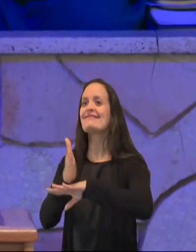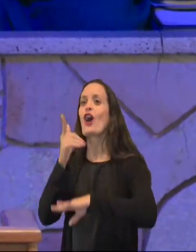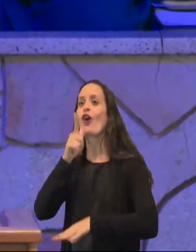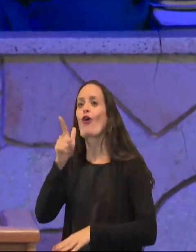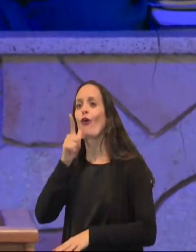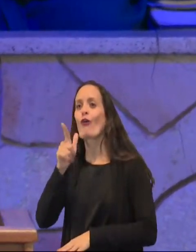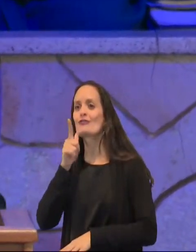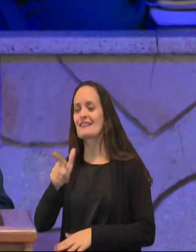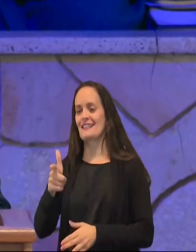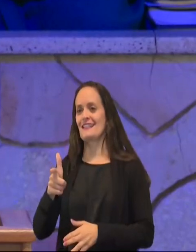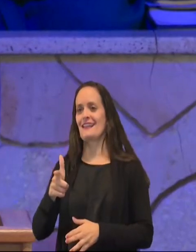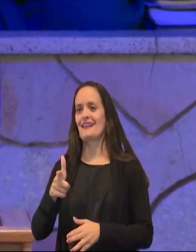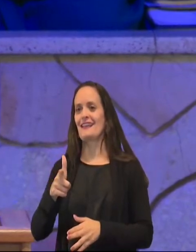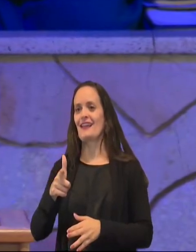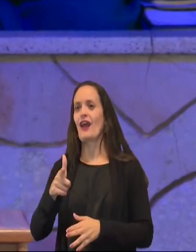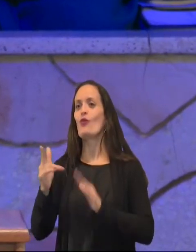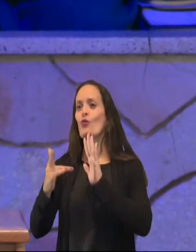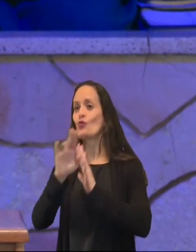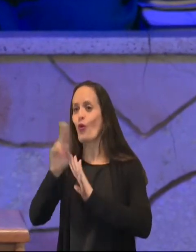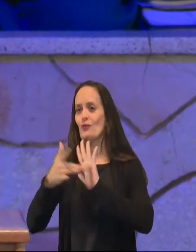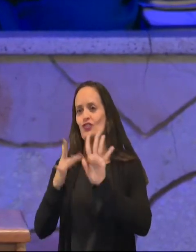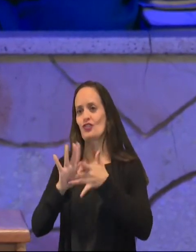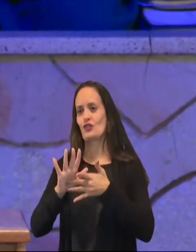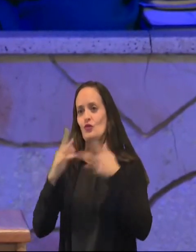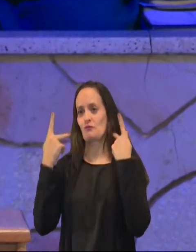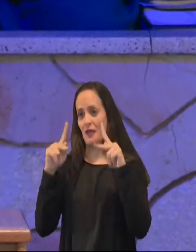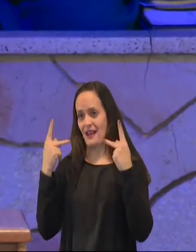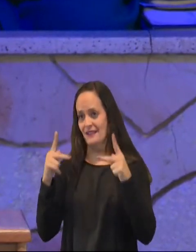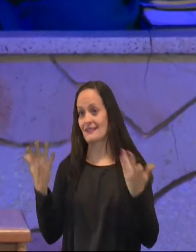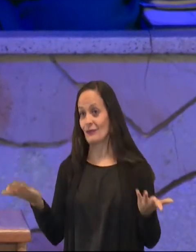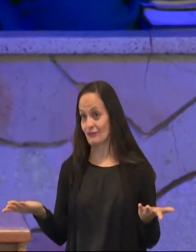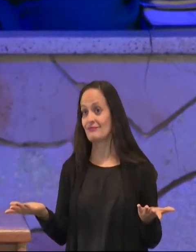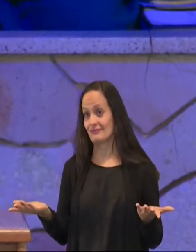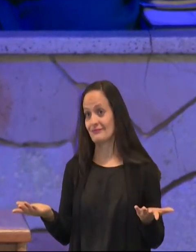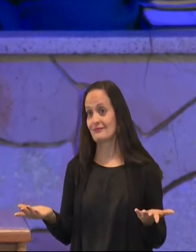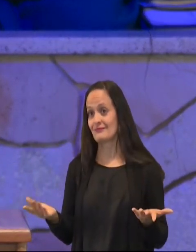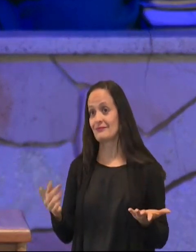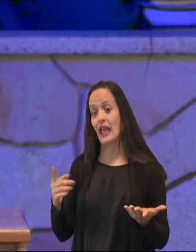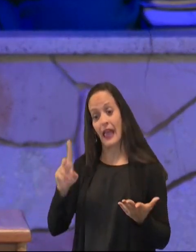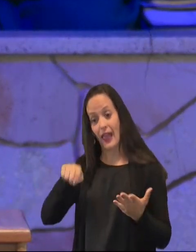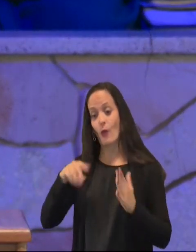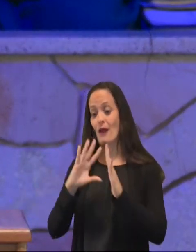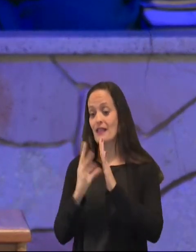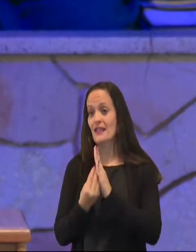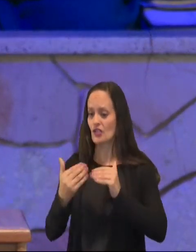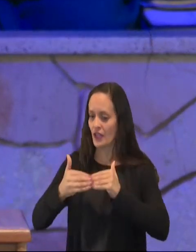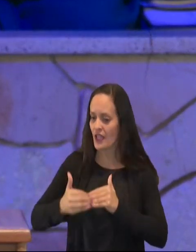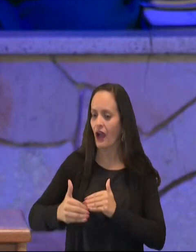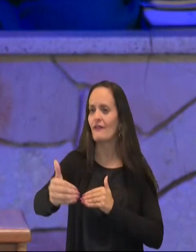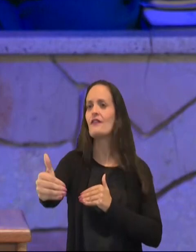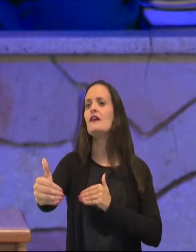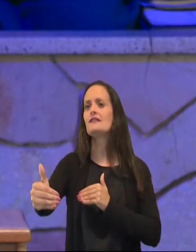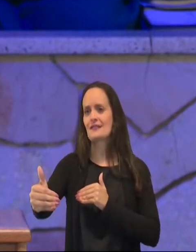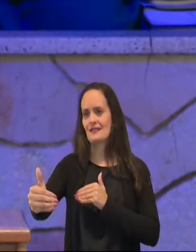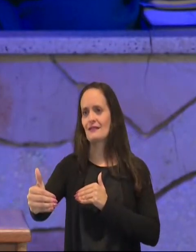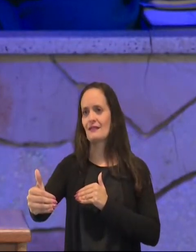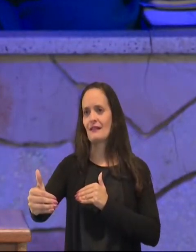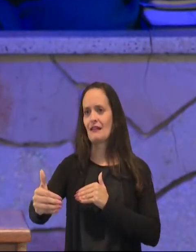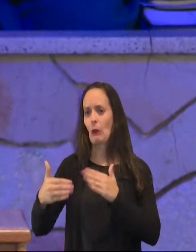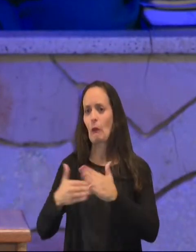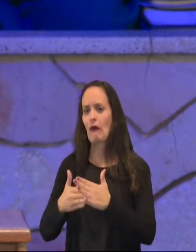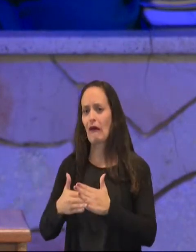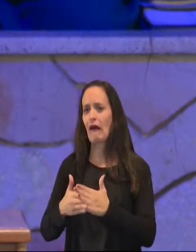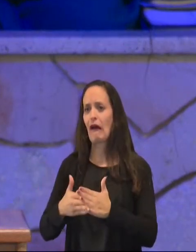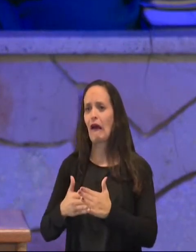nome de Jesus seja pregado. Essa é a igreja que avança na plenitude da missão, salvando